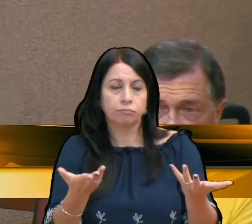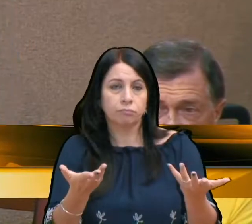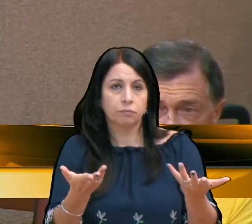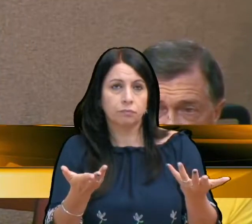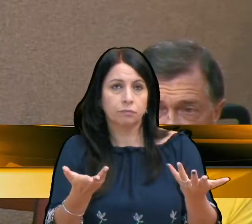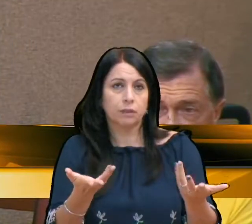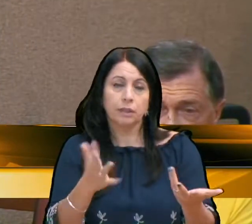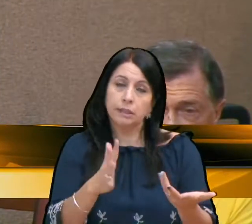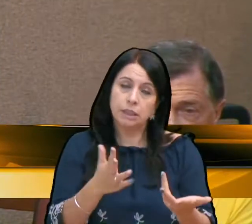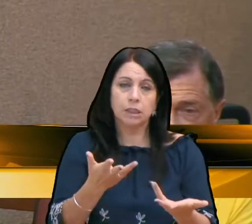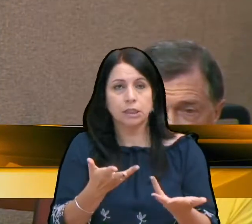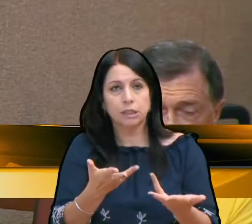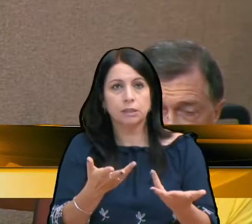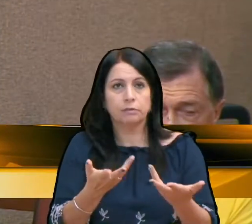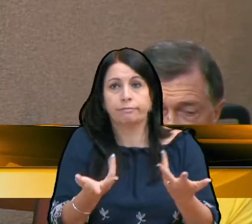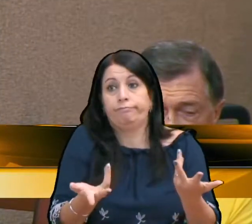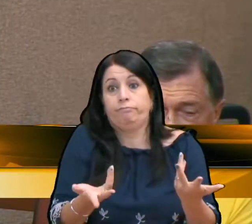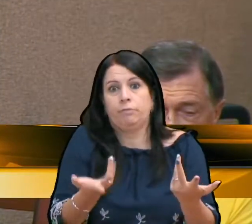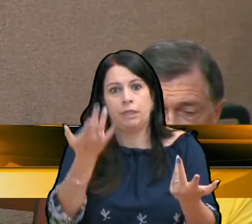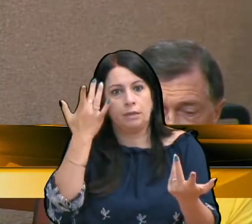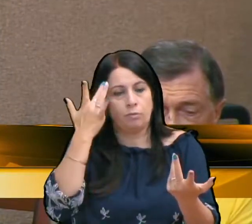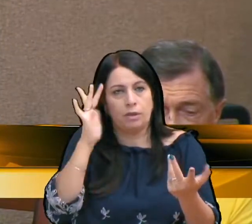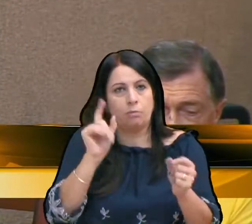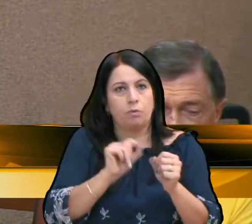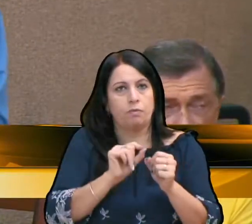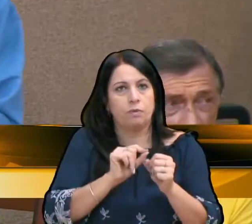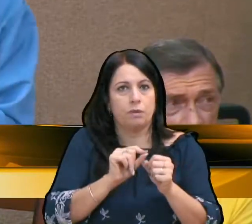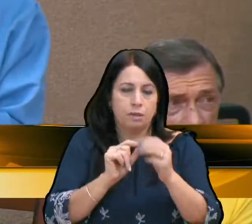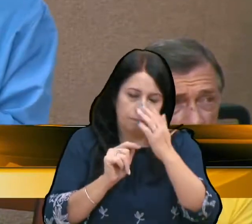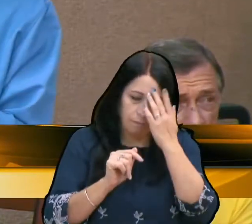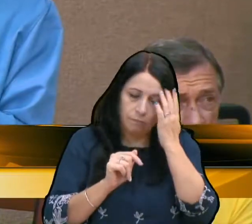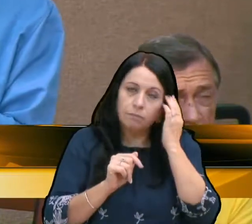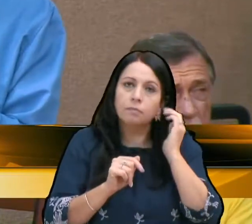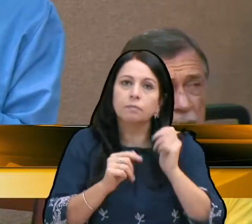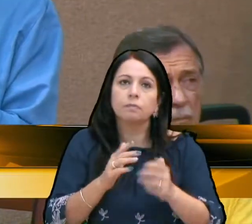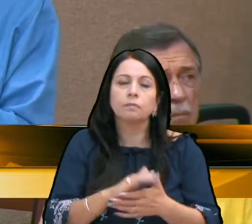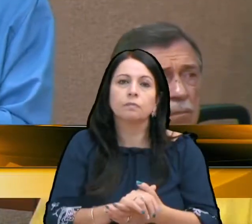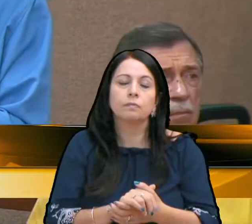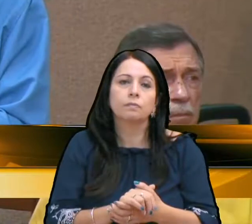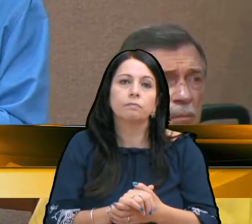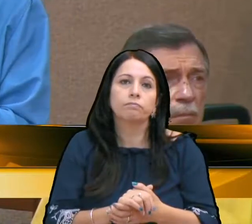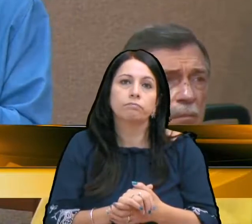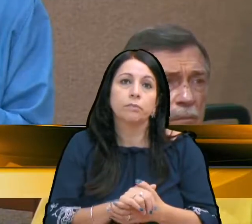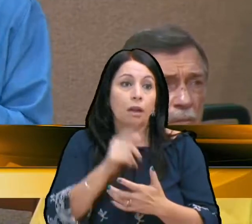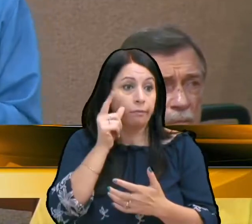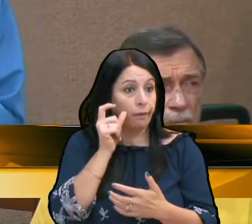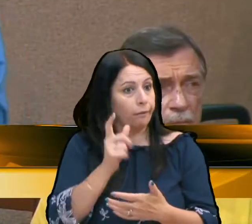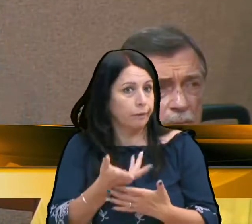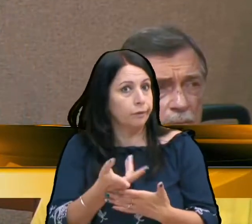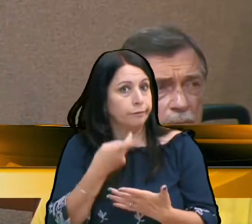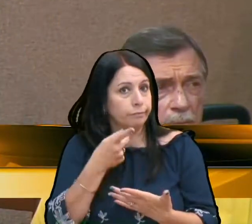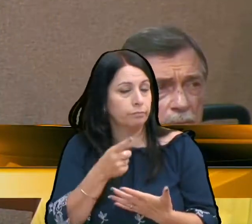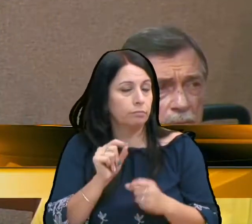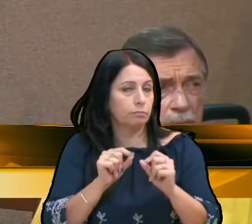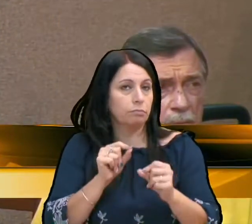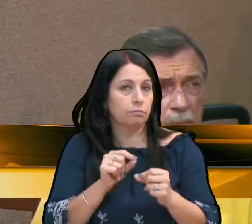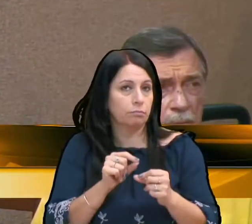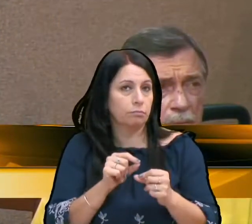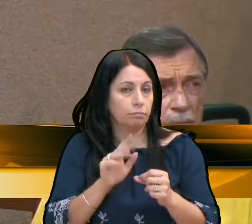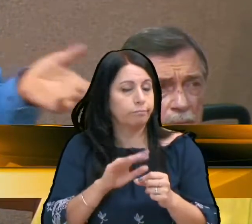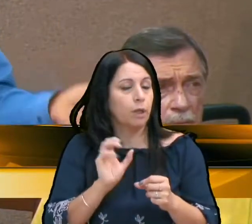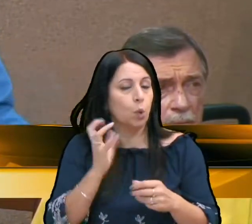vezes, a gente fica de mãos atadas, sem saber o que dizer. Só, então, é interessante falar isso,